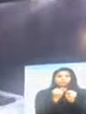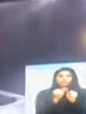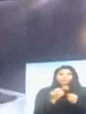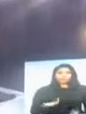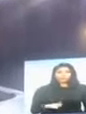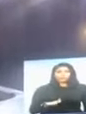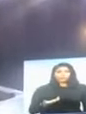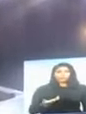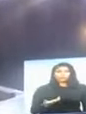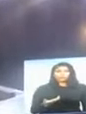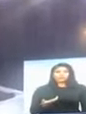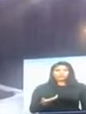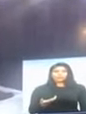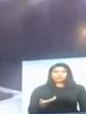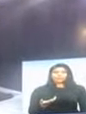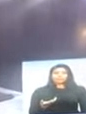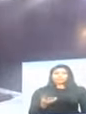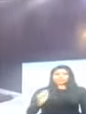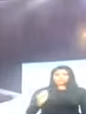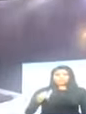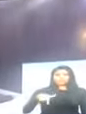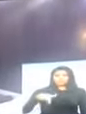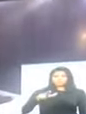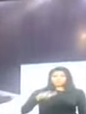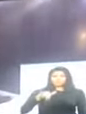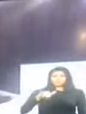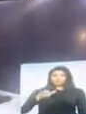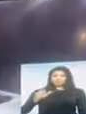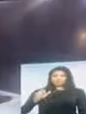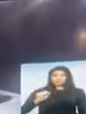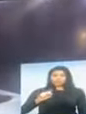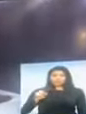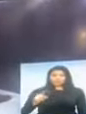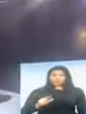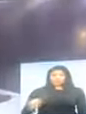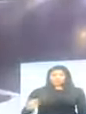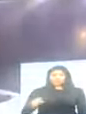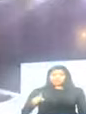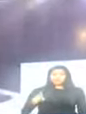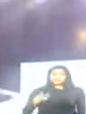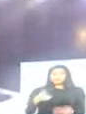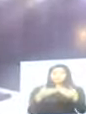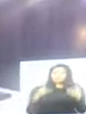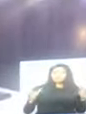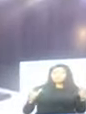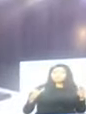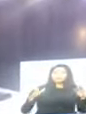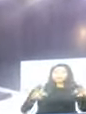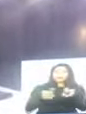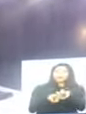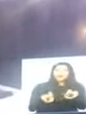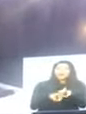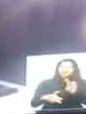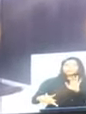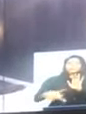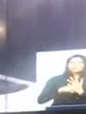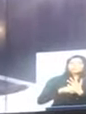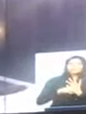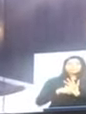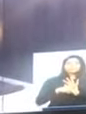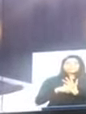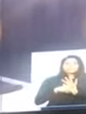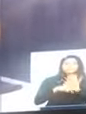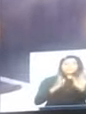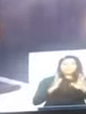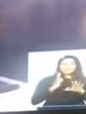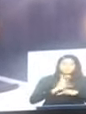está viabilizando uma das quadras poliesportivas mais modernas do estado, no centro da